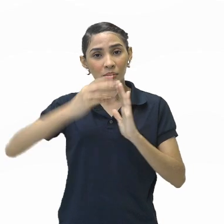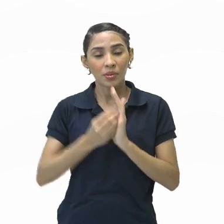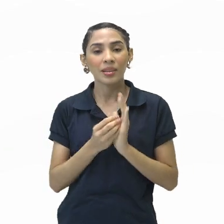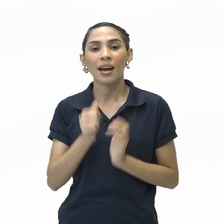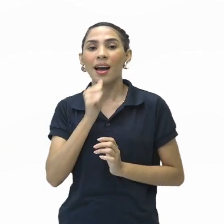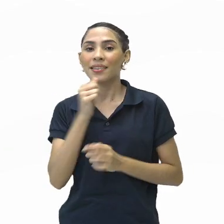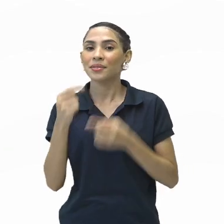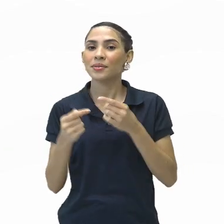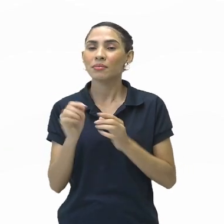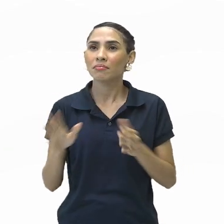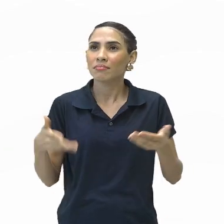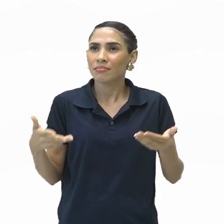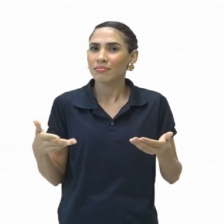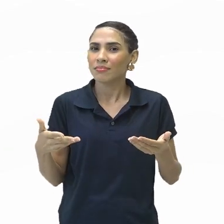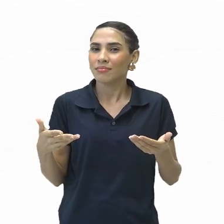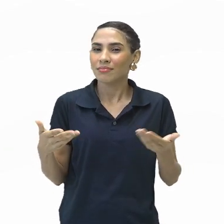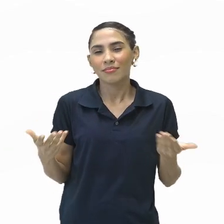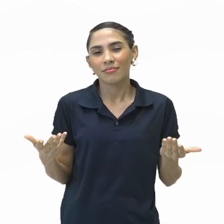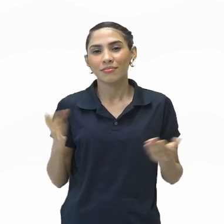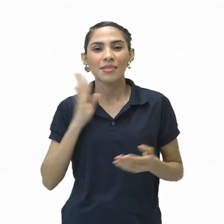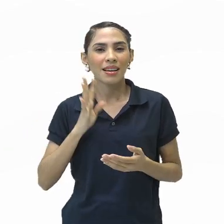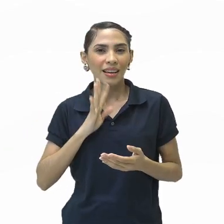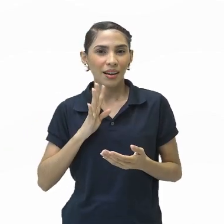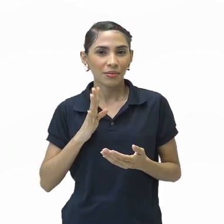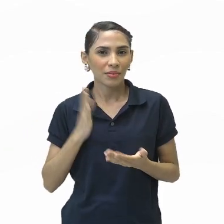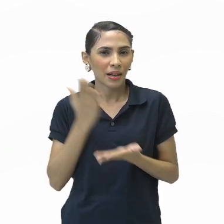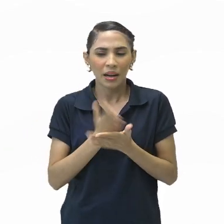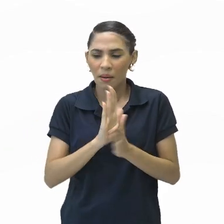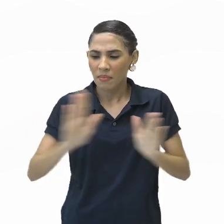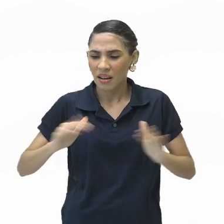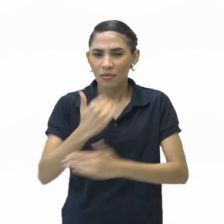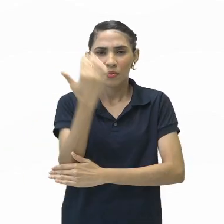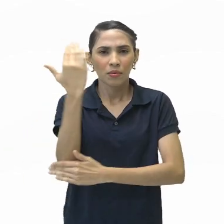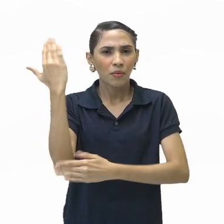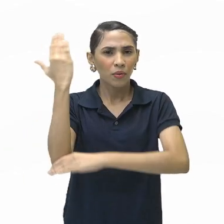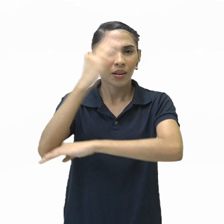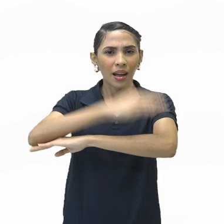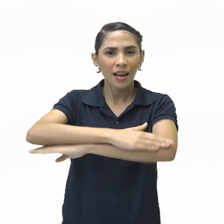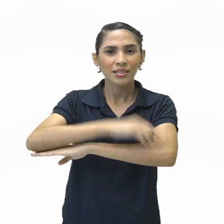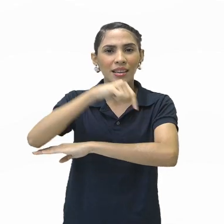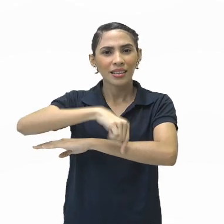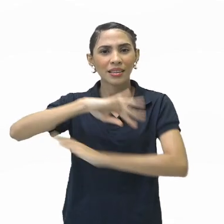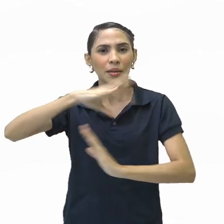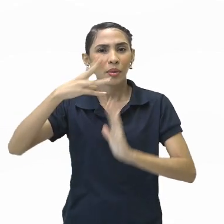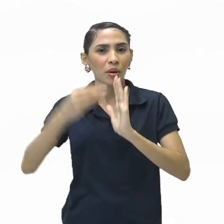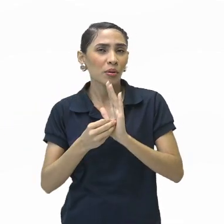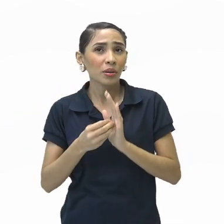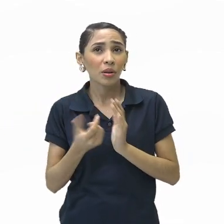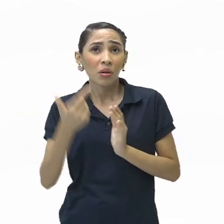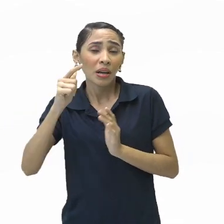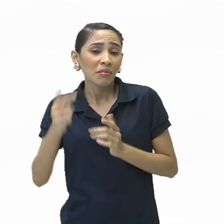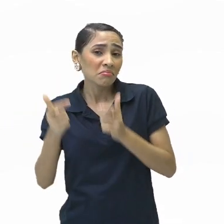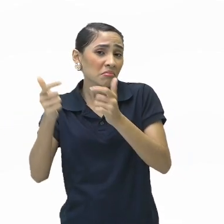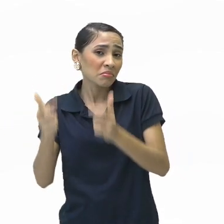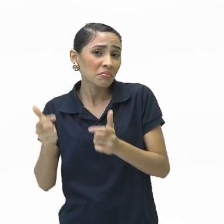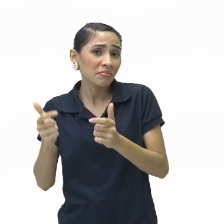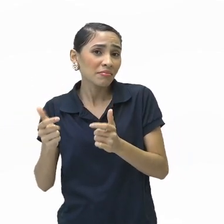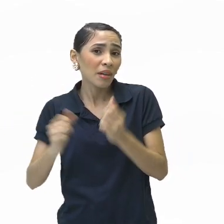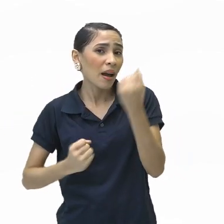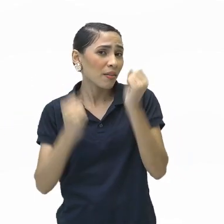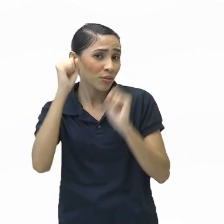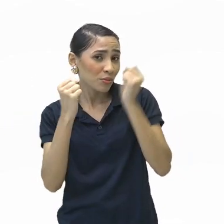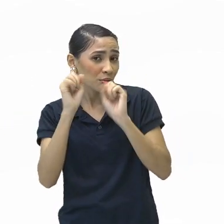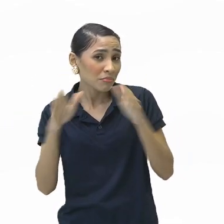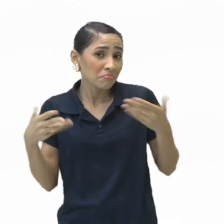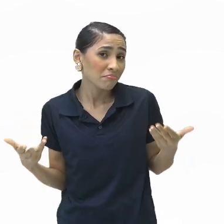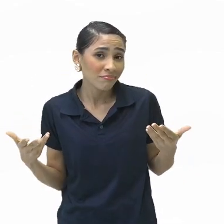discussão. E aí, será que é legal? Vamos acabar com as florestas na Amazônia e vamos botar aí alguma outra coisa? Né? Vamos botar fábrica? Que tal